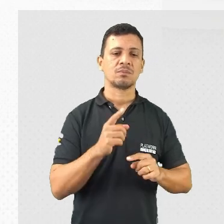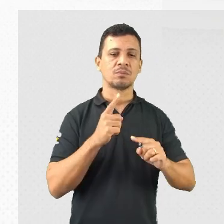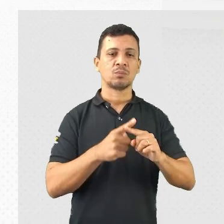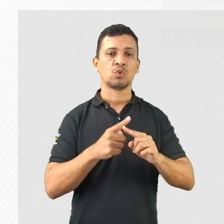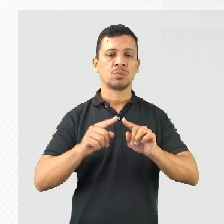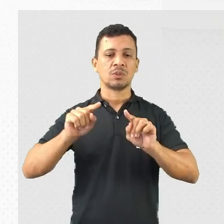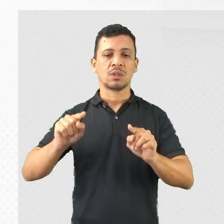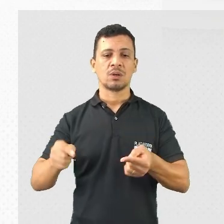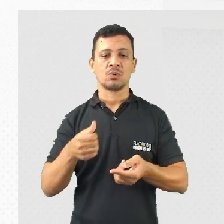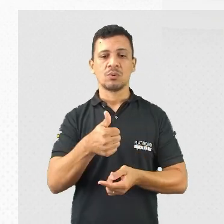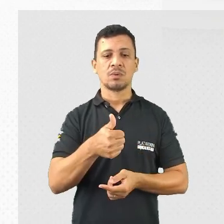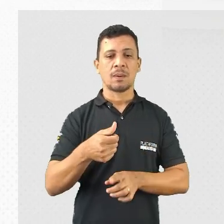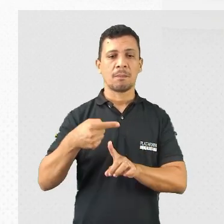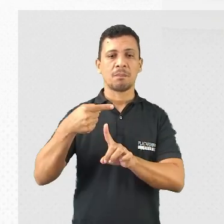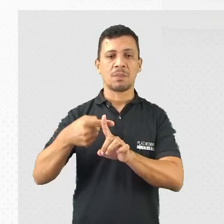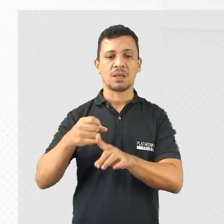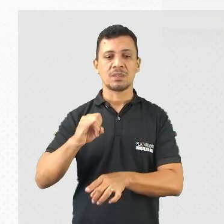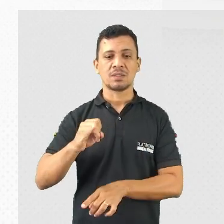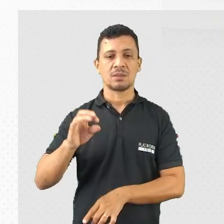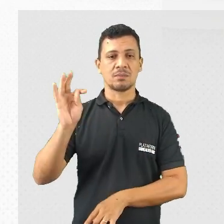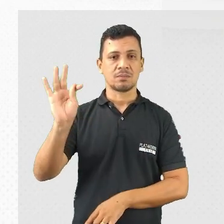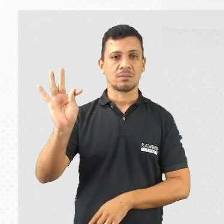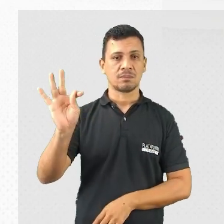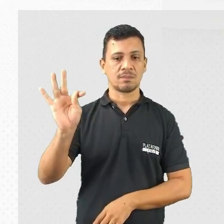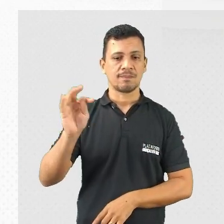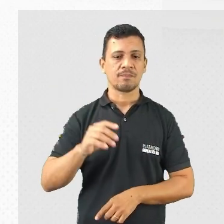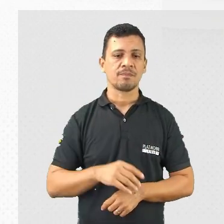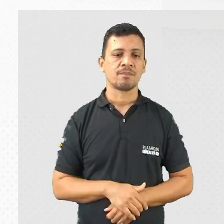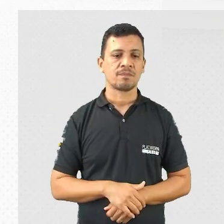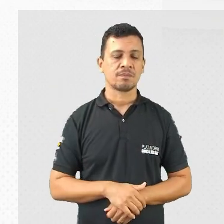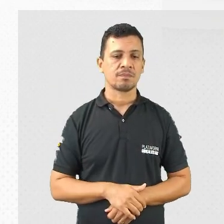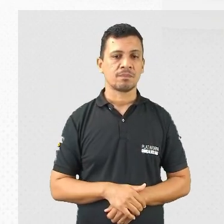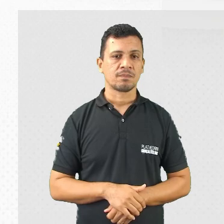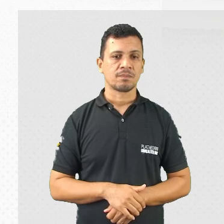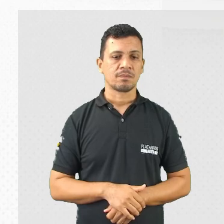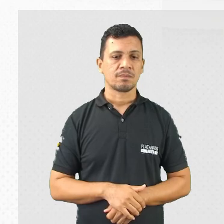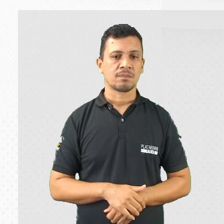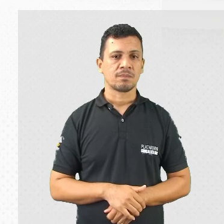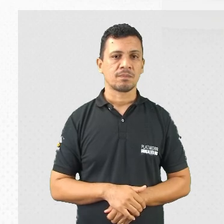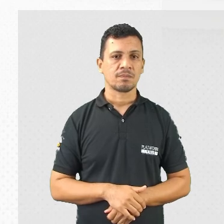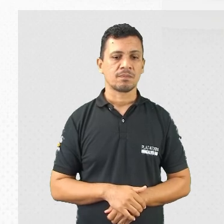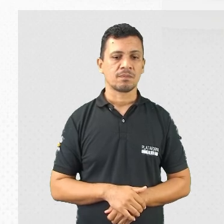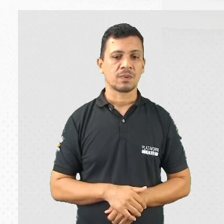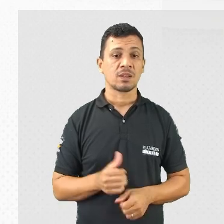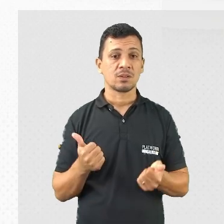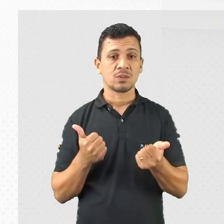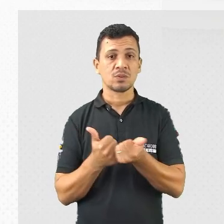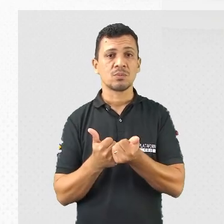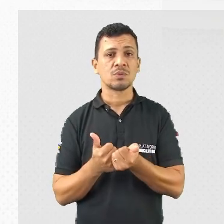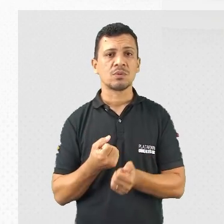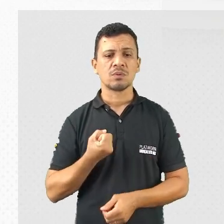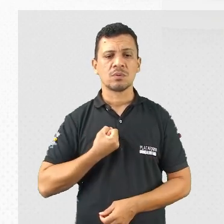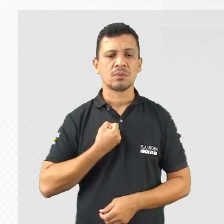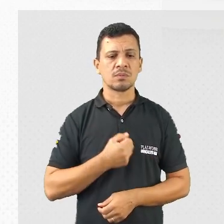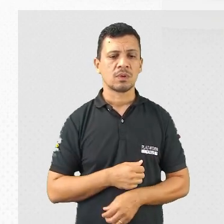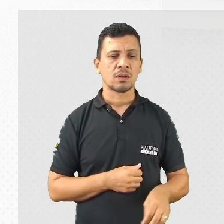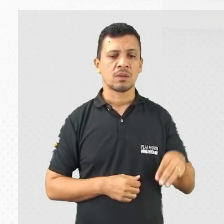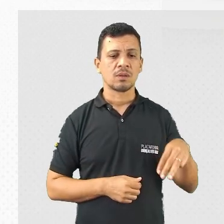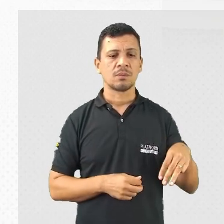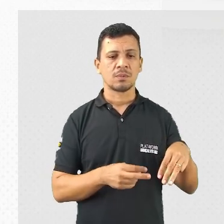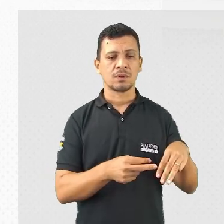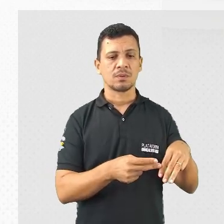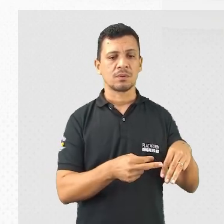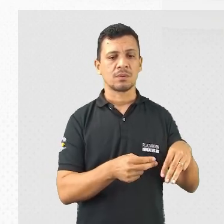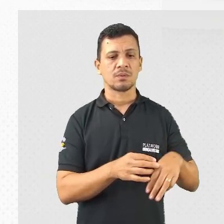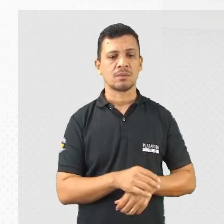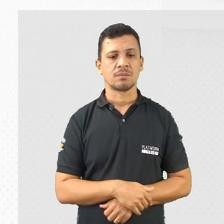1 mais I elevado a T, tá? Substituindo os valores, teremos que o montante vai